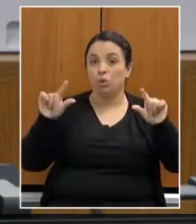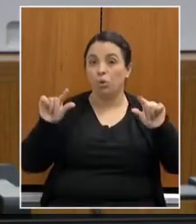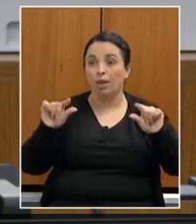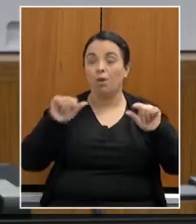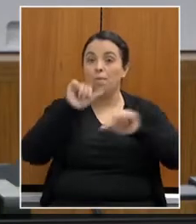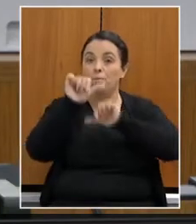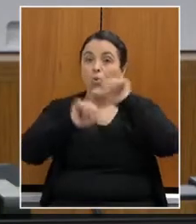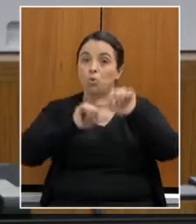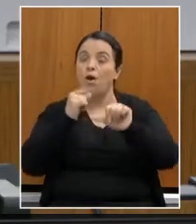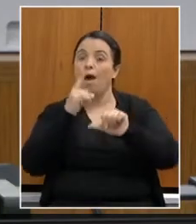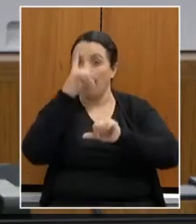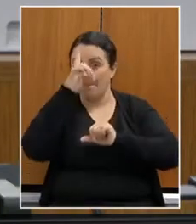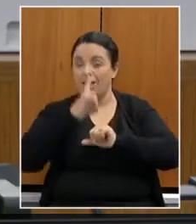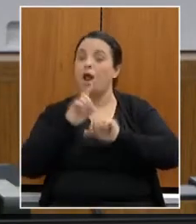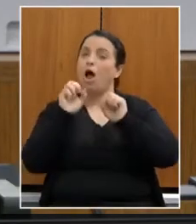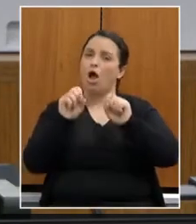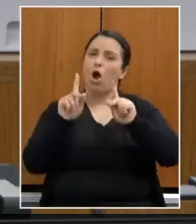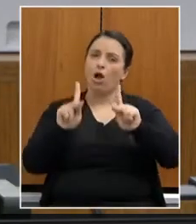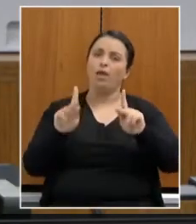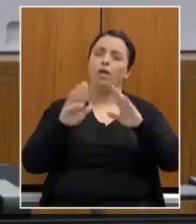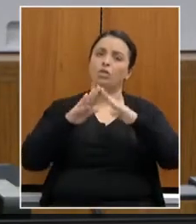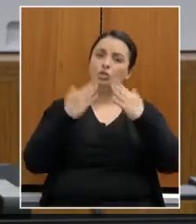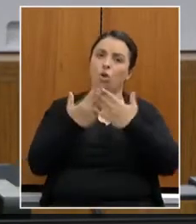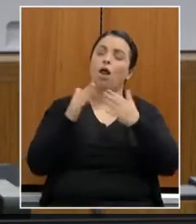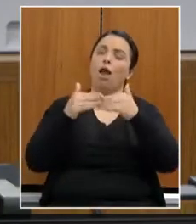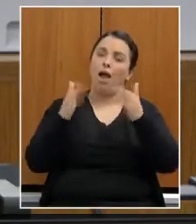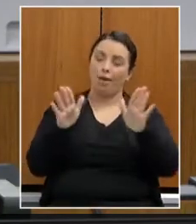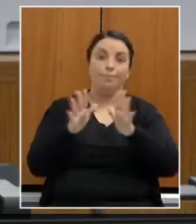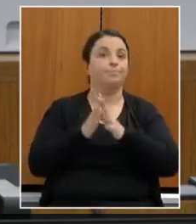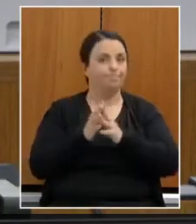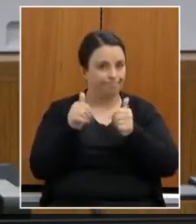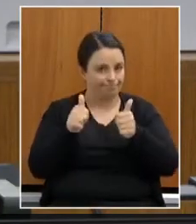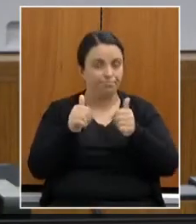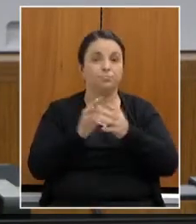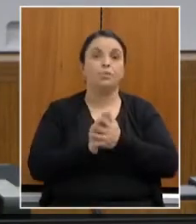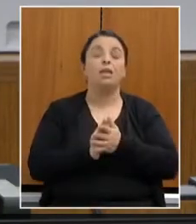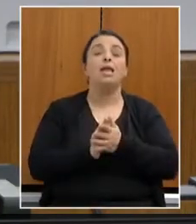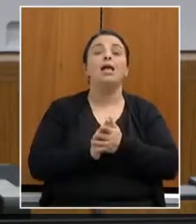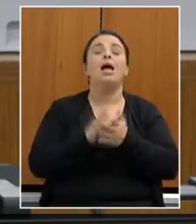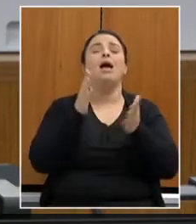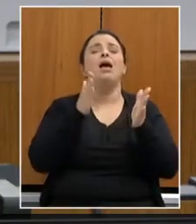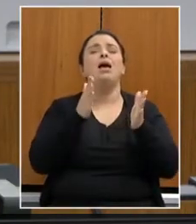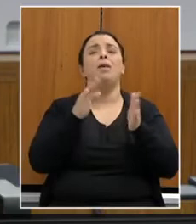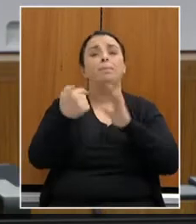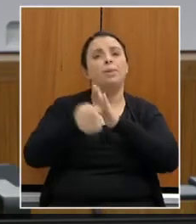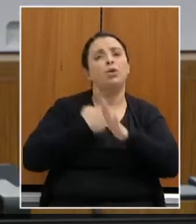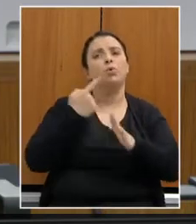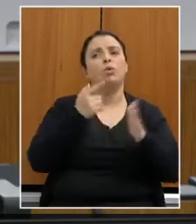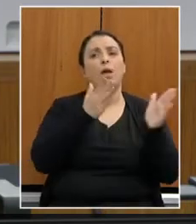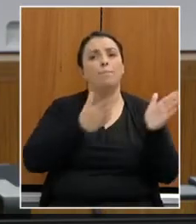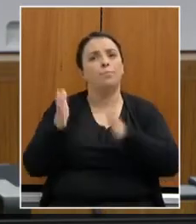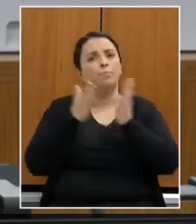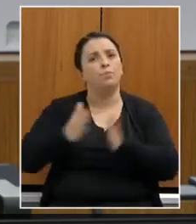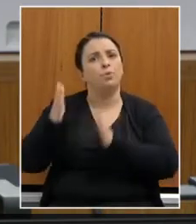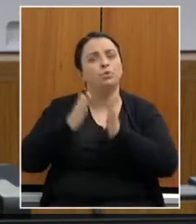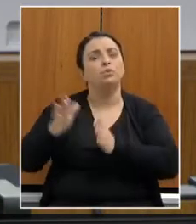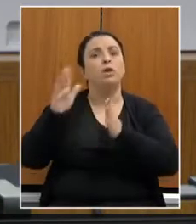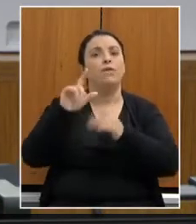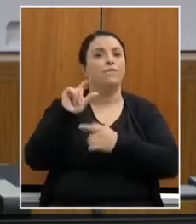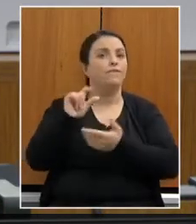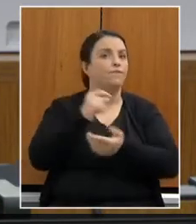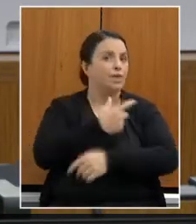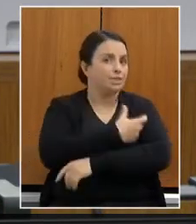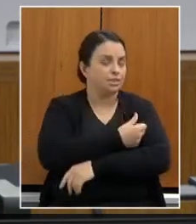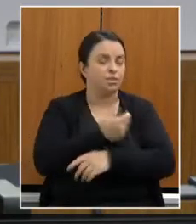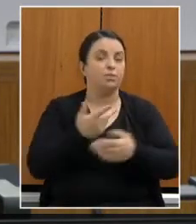produção de vacinas lembrando que a vacina desenvolvida pelo FMG a produção da vacina será na FUNED ou seja o Estado tem investido